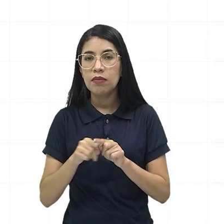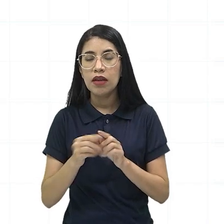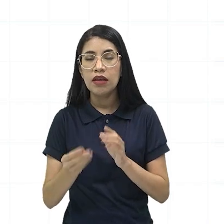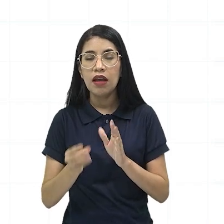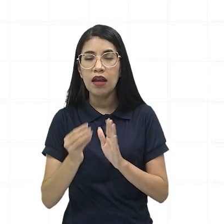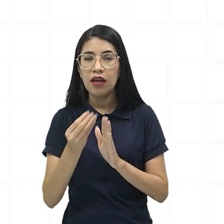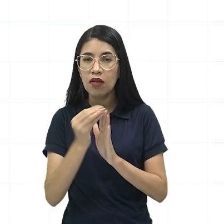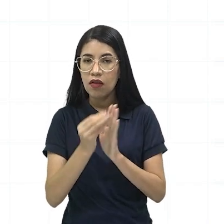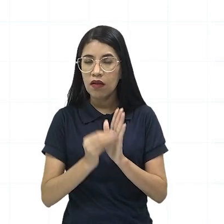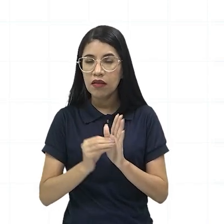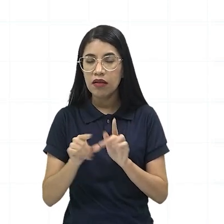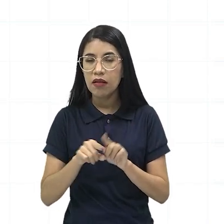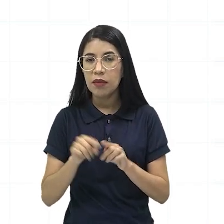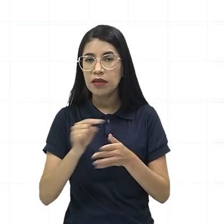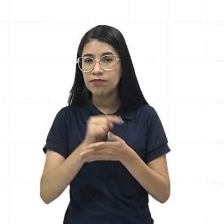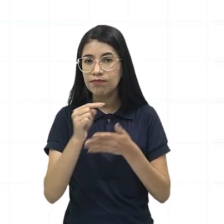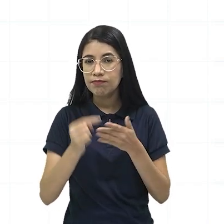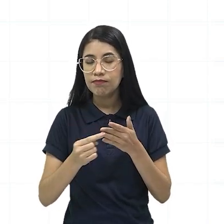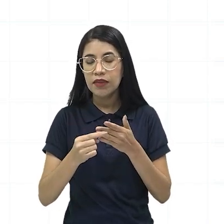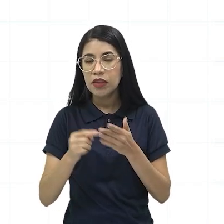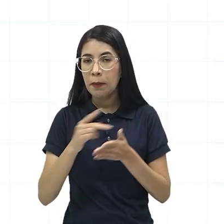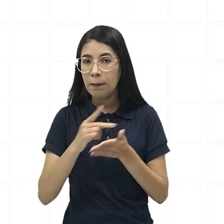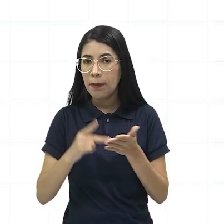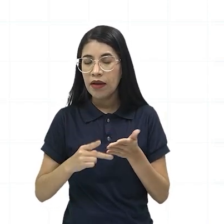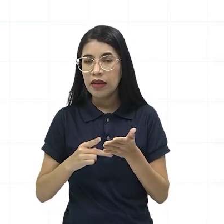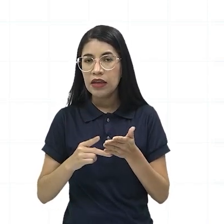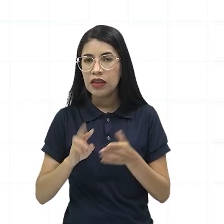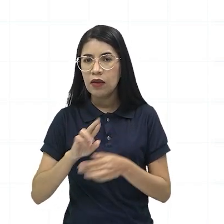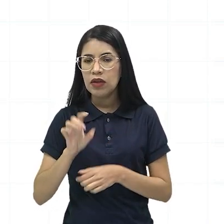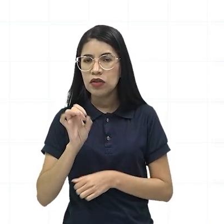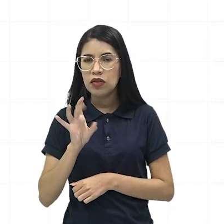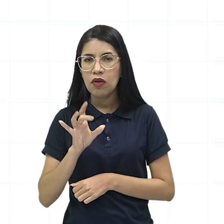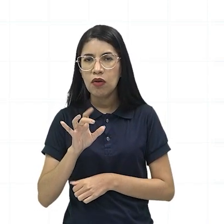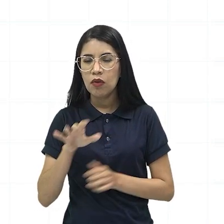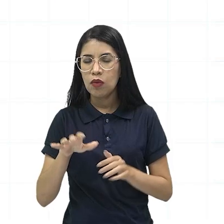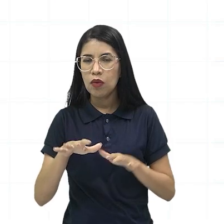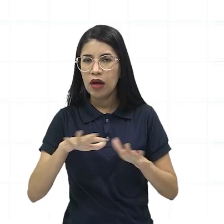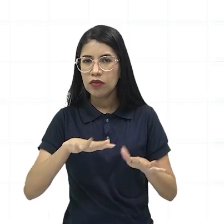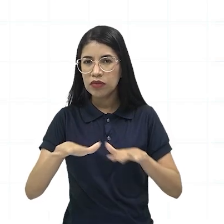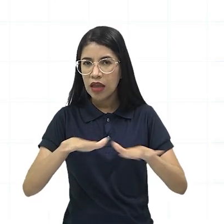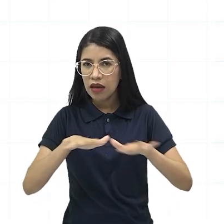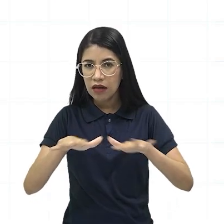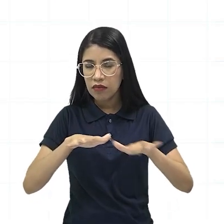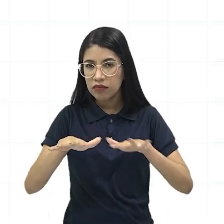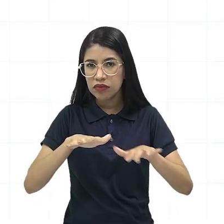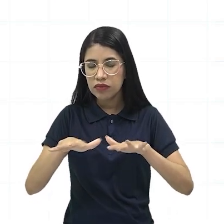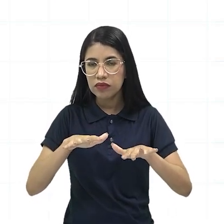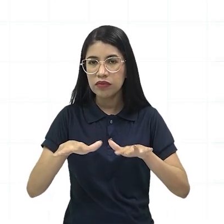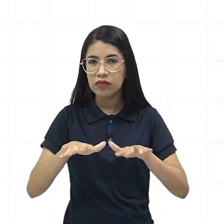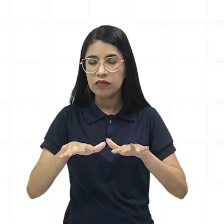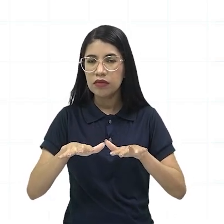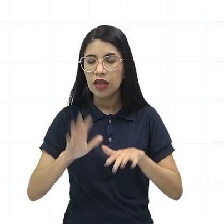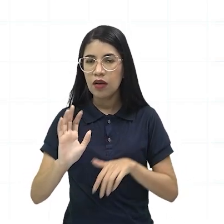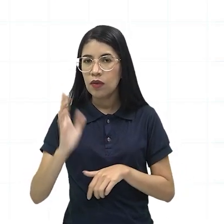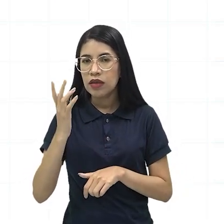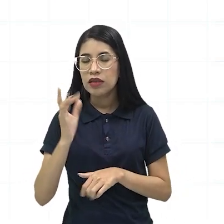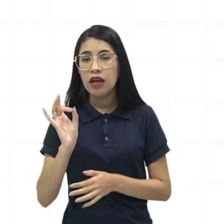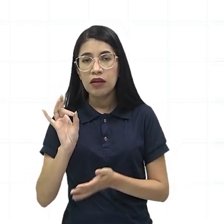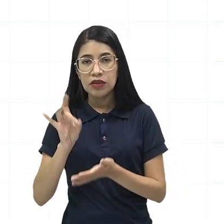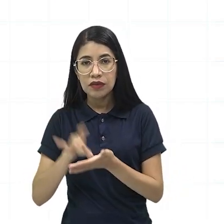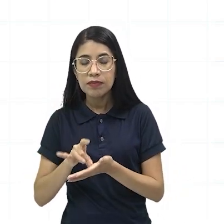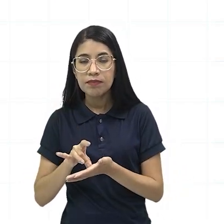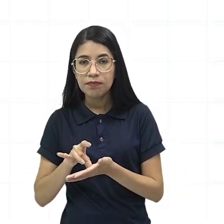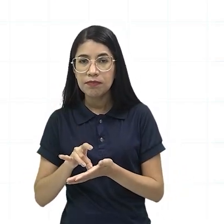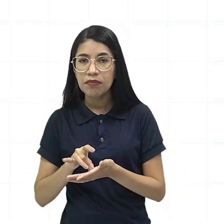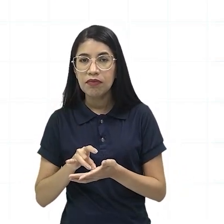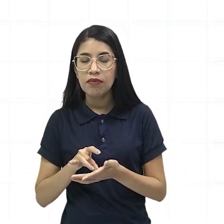literários e poéticos. Então, ele não disse só que a terra tremeu porque teve um terremoto. Ah, teve um terremoto. Não, isso aqui é um fato.